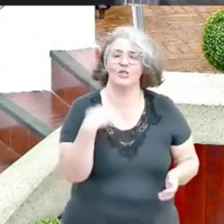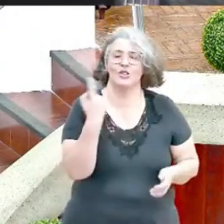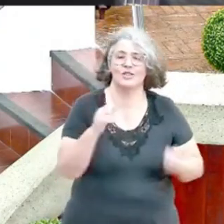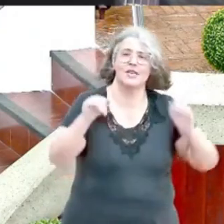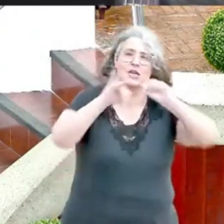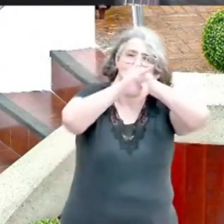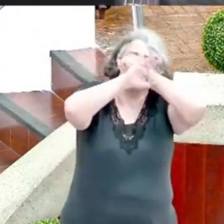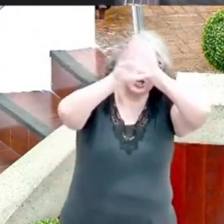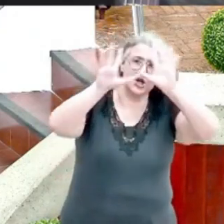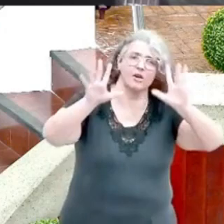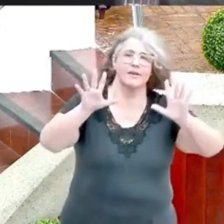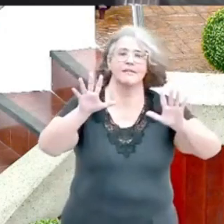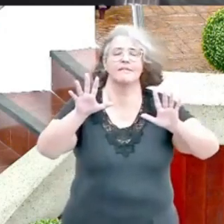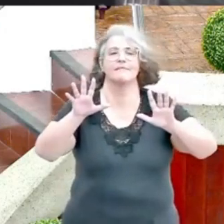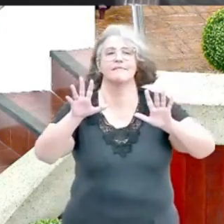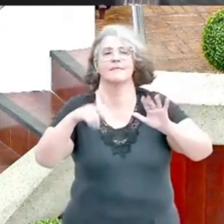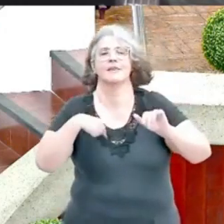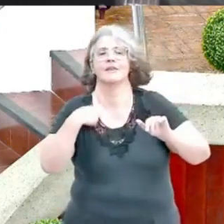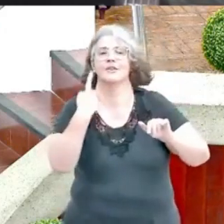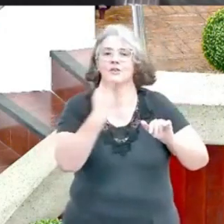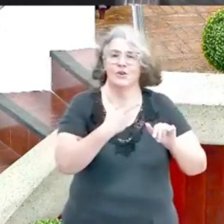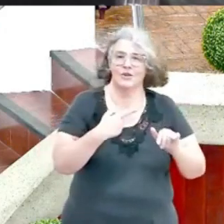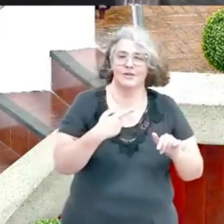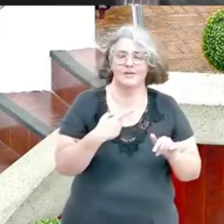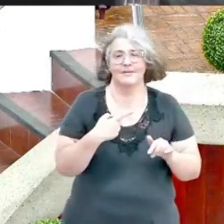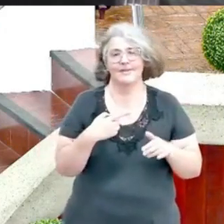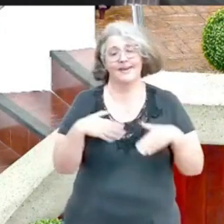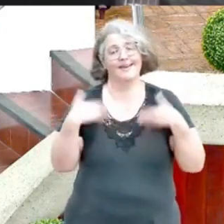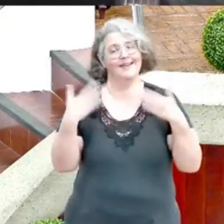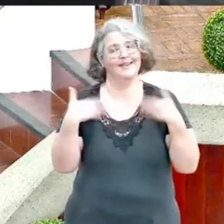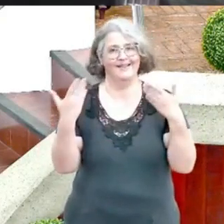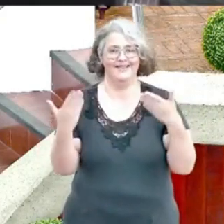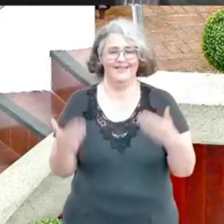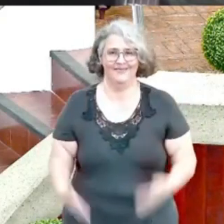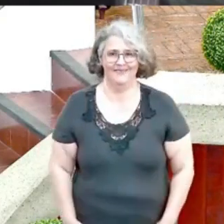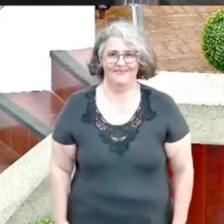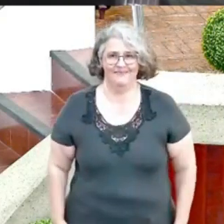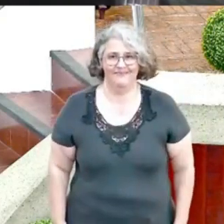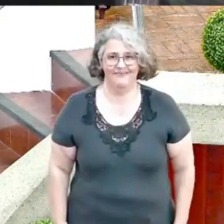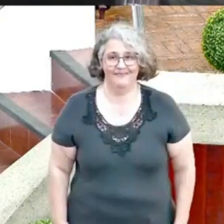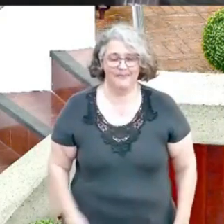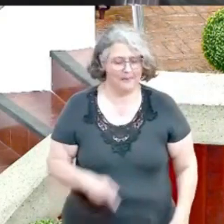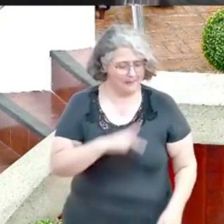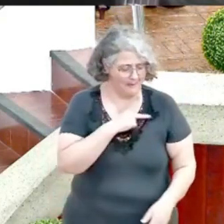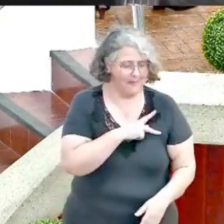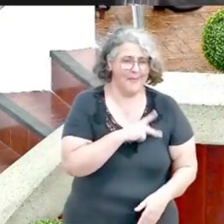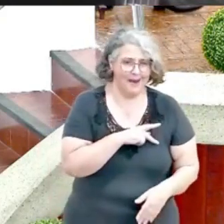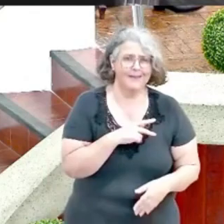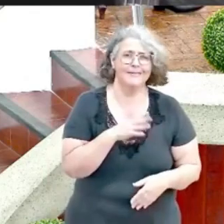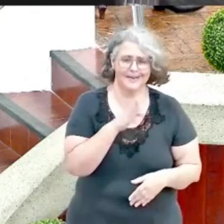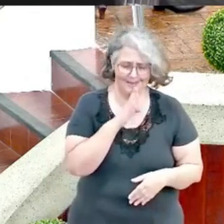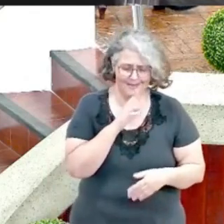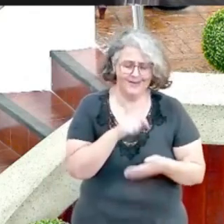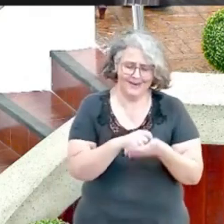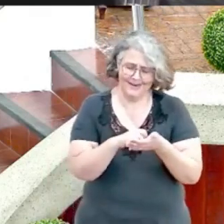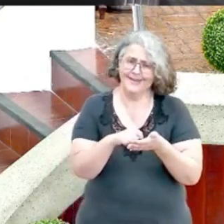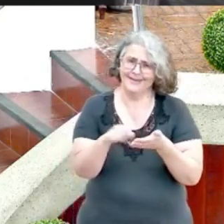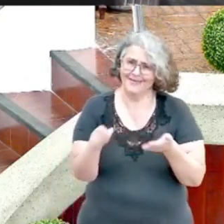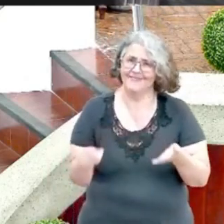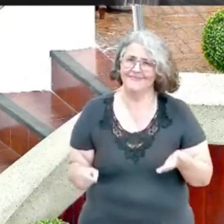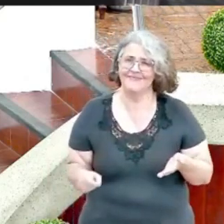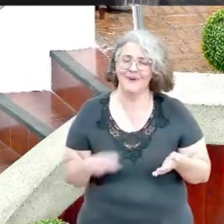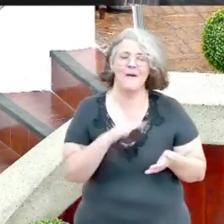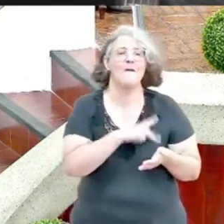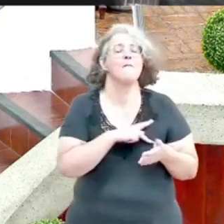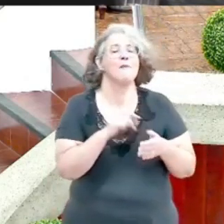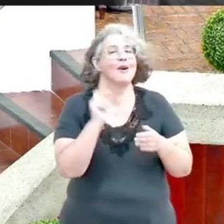glória e a nossa alegria. Paulo era um mestre com as palavras. O que Paulo fala para a